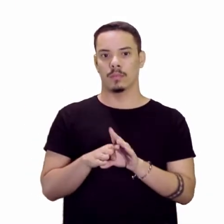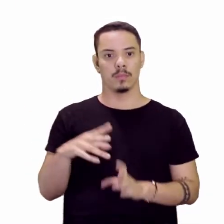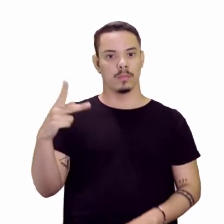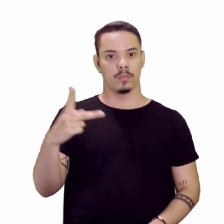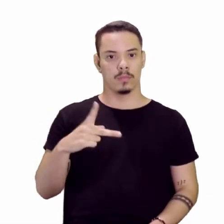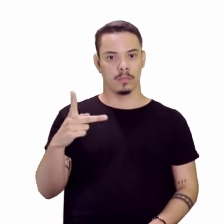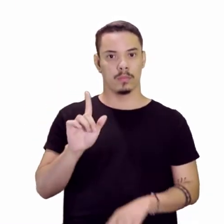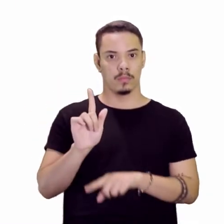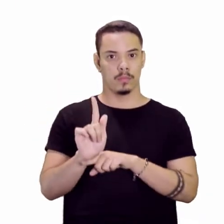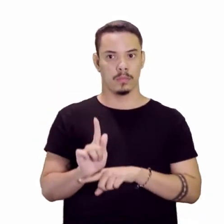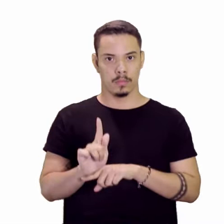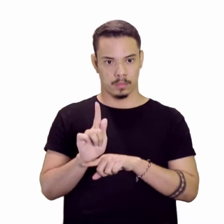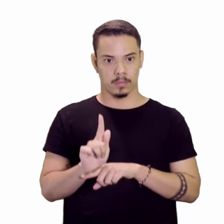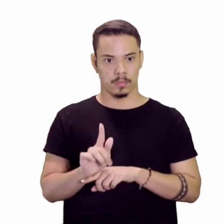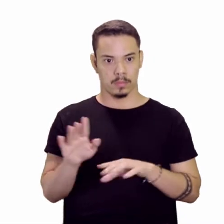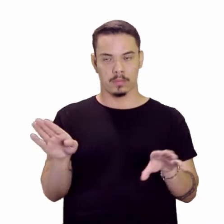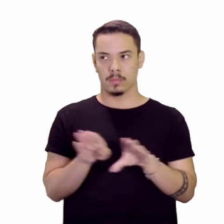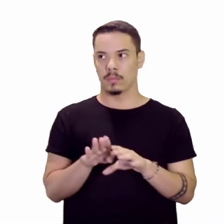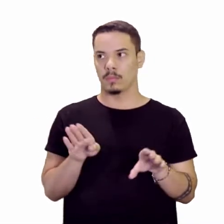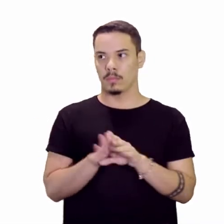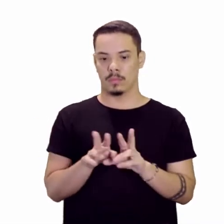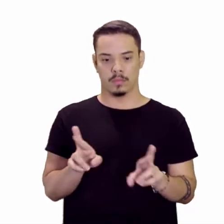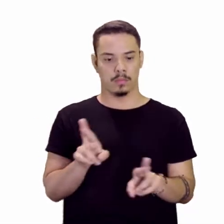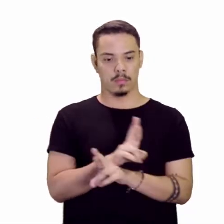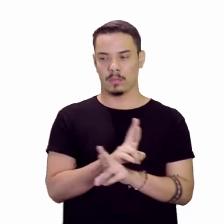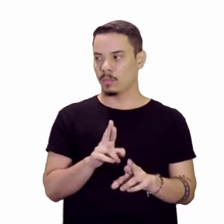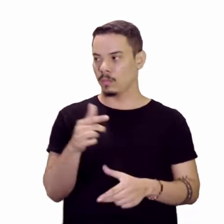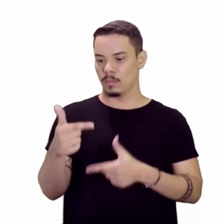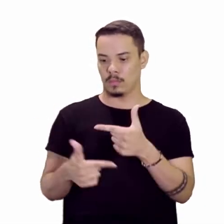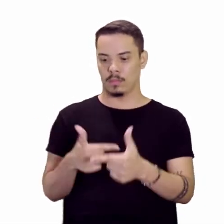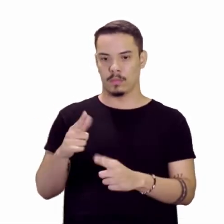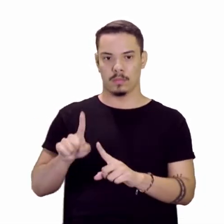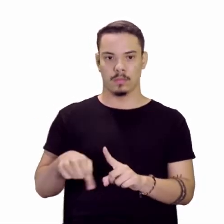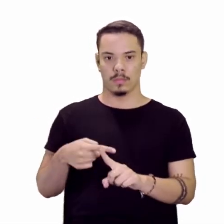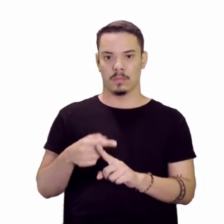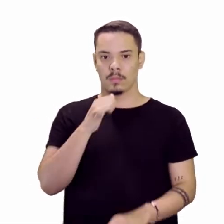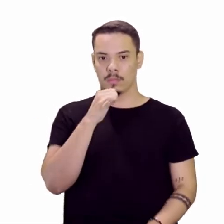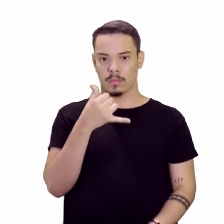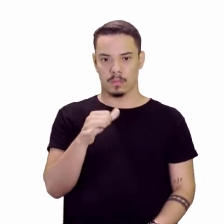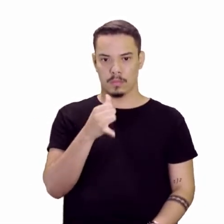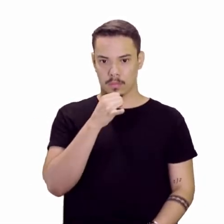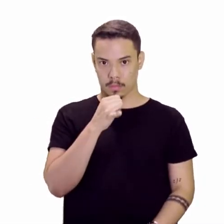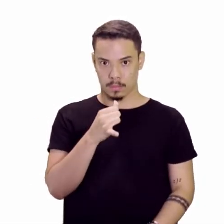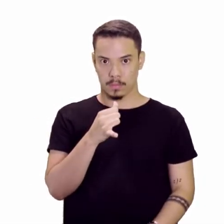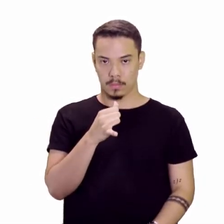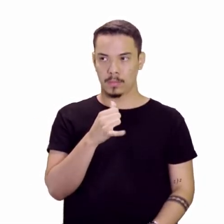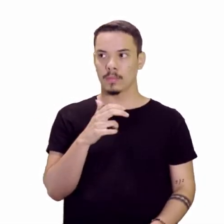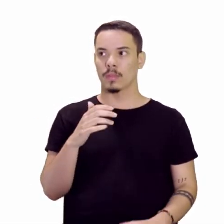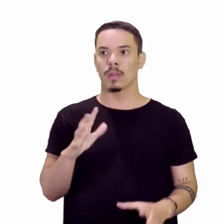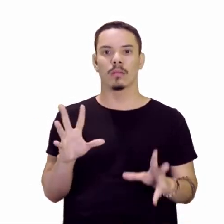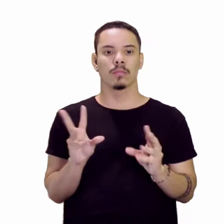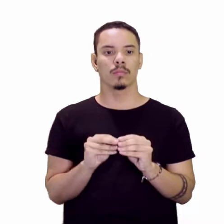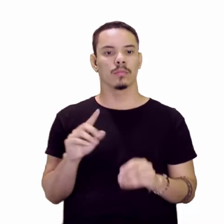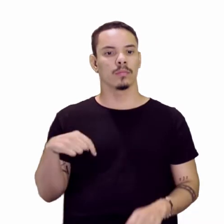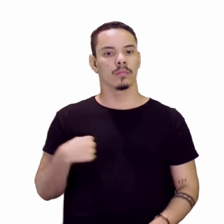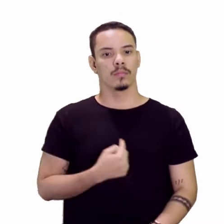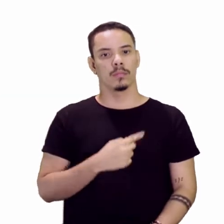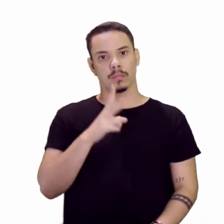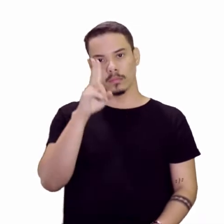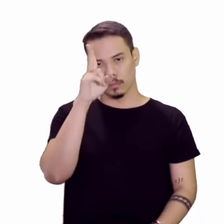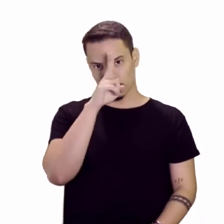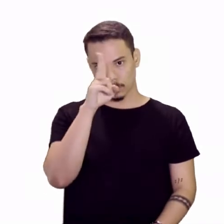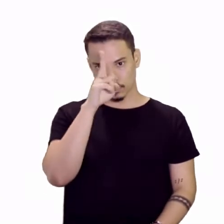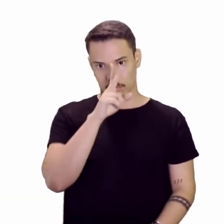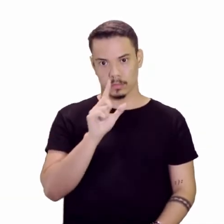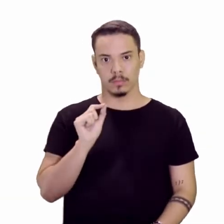gravitacional. Né? E a relação, né, entre o trabalho e essa energia potencial gravitacional. E aqui, só para a gente lembrar, a energia